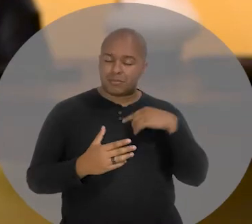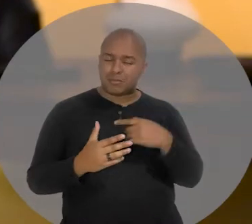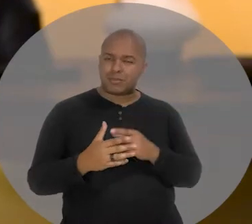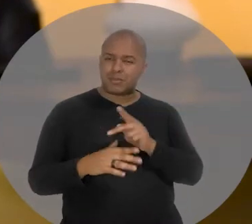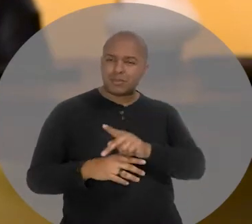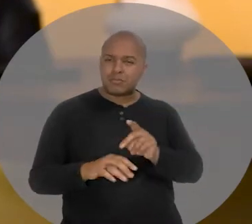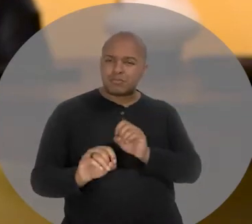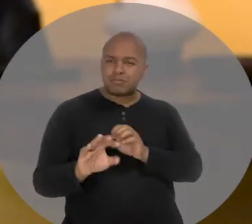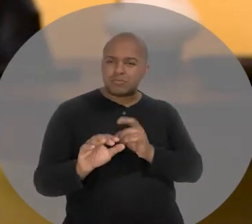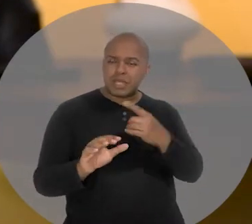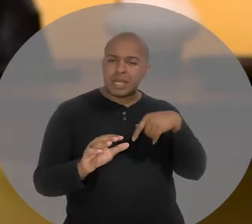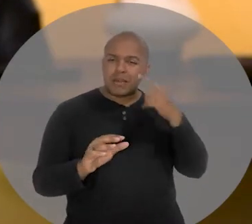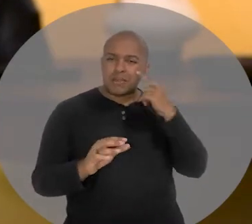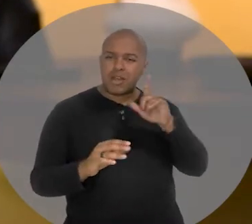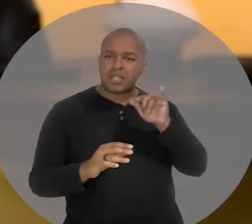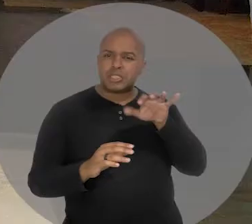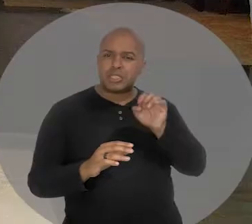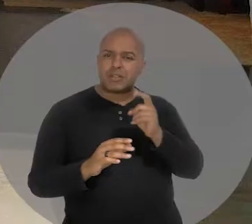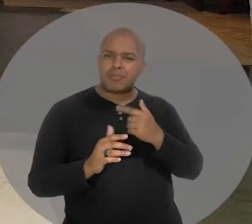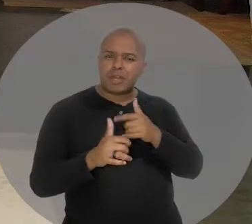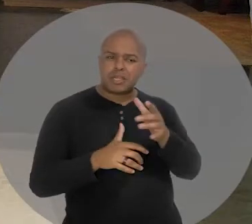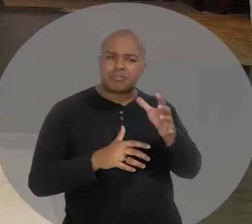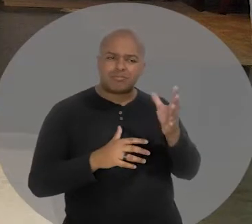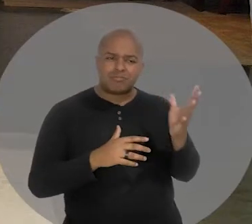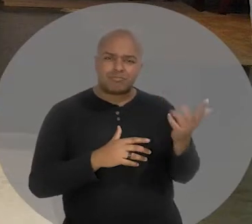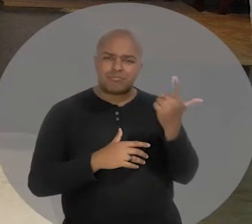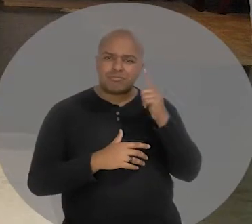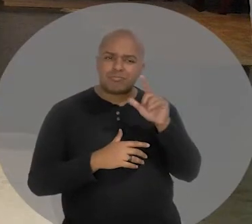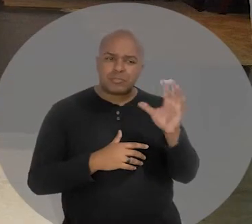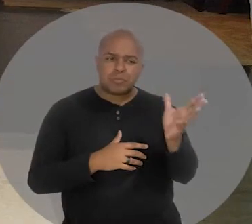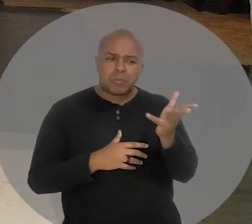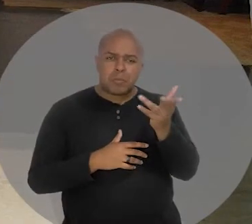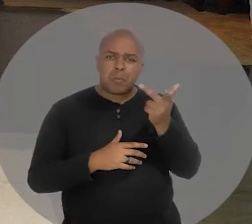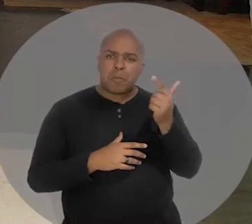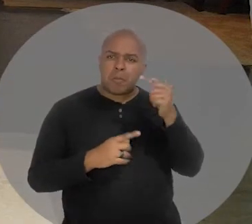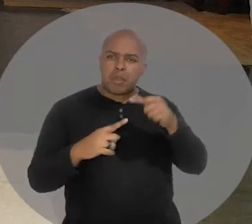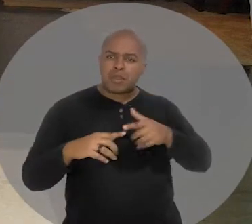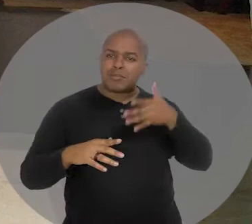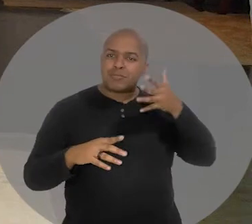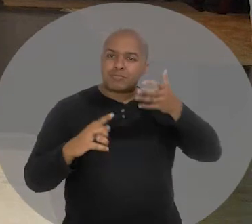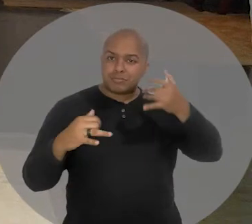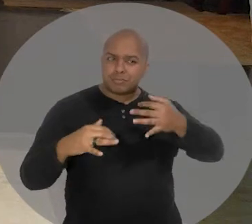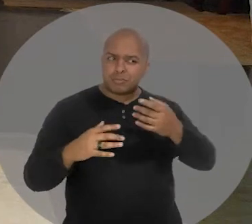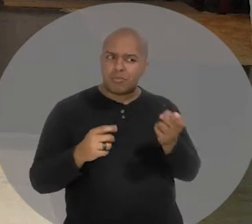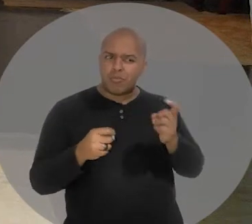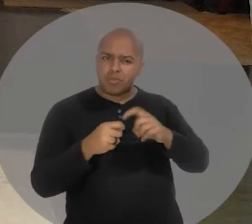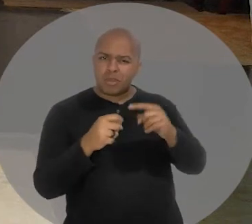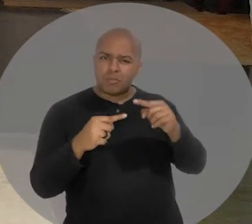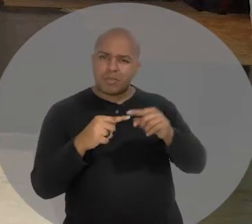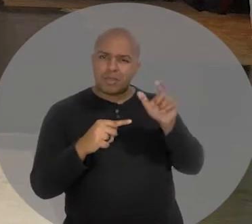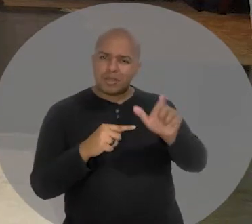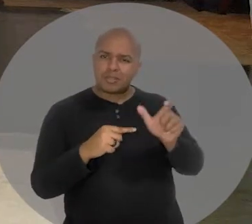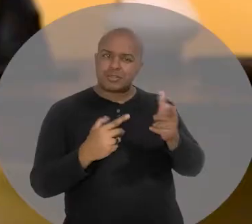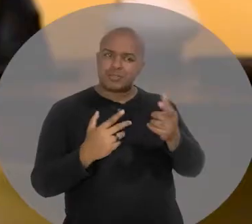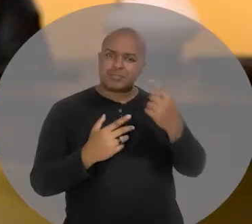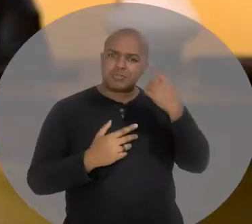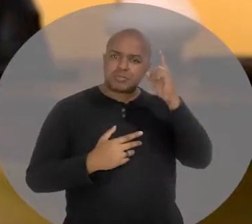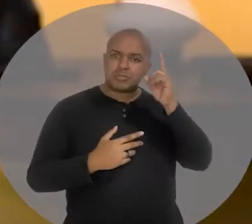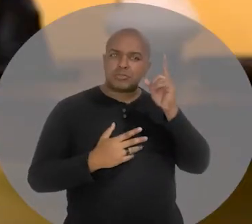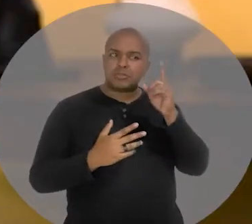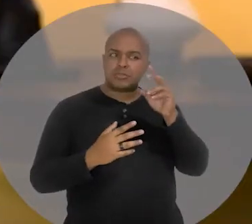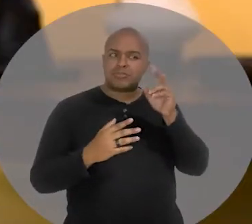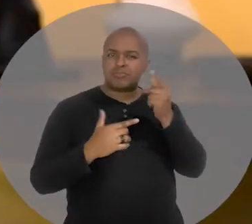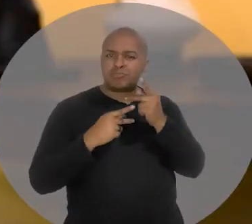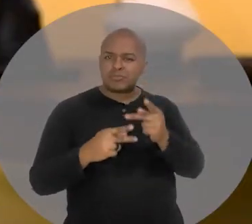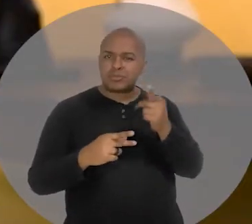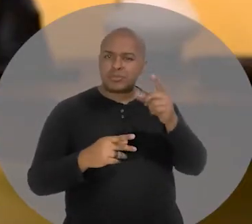nós vemos que a Lígia ela vai recuperando essa perspectiva narrativa, voltando a essa ideia de revisitar